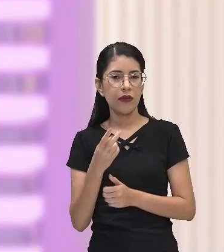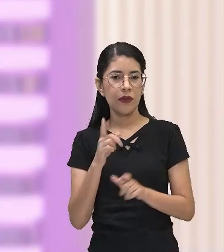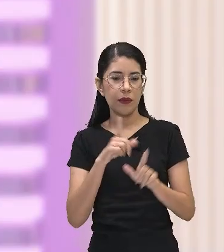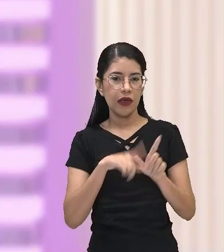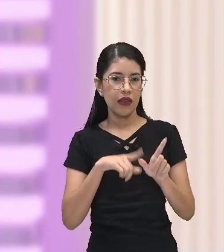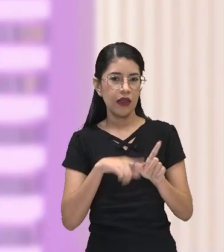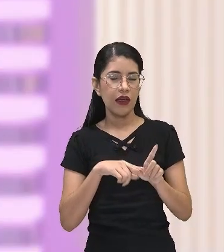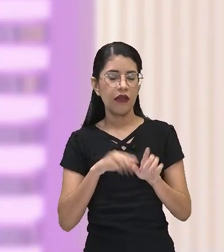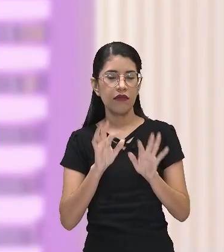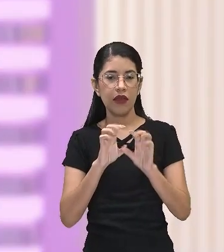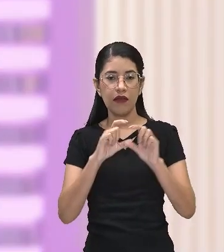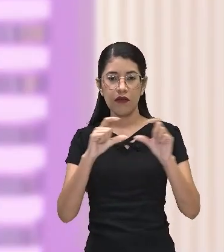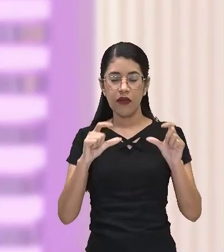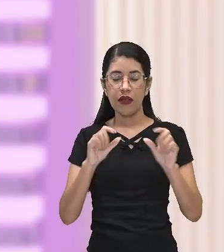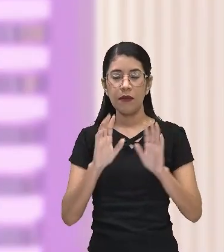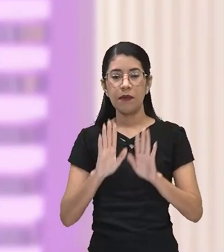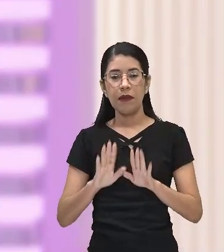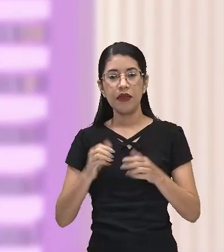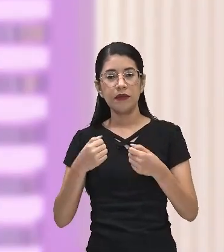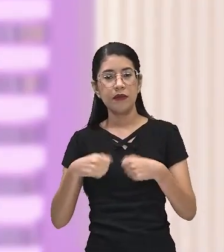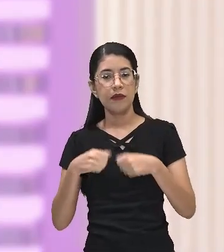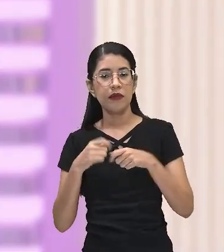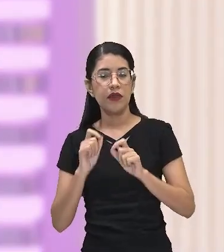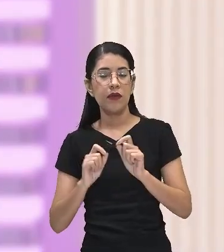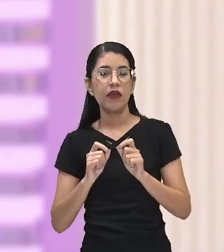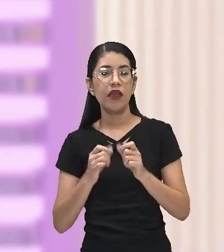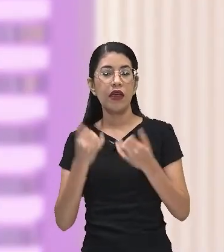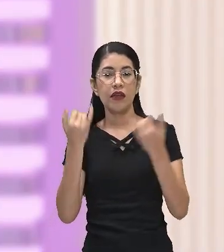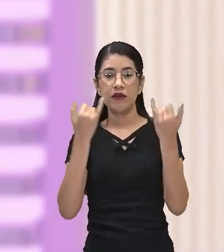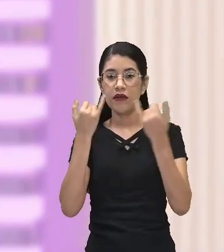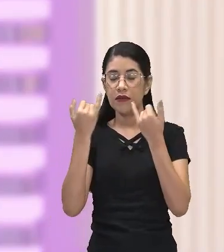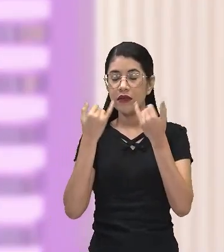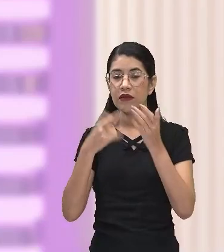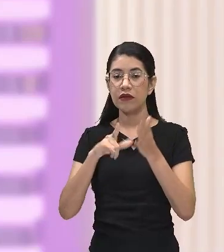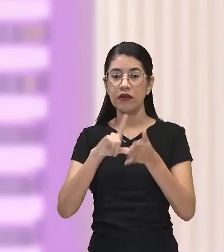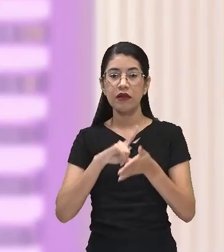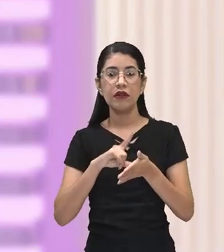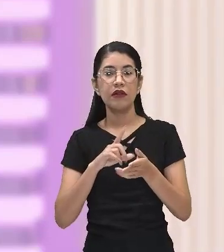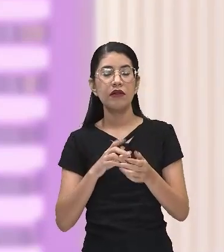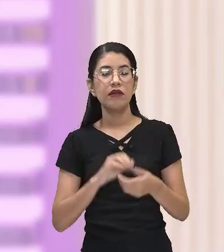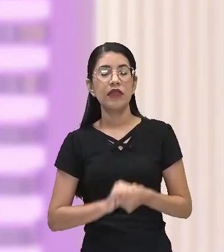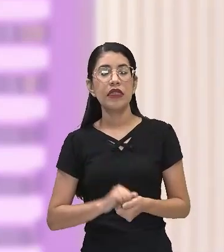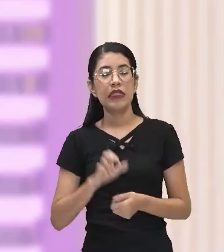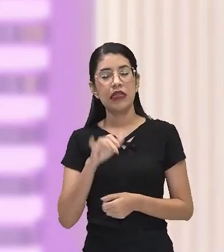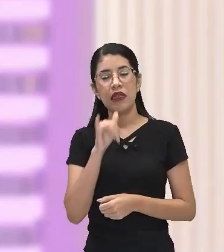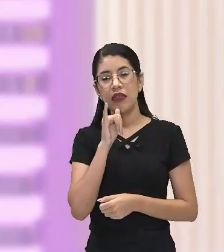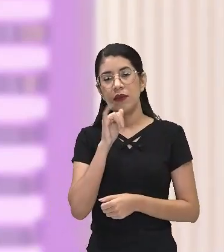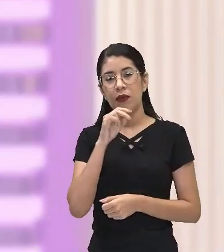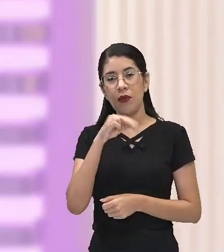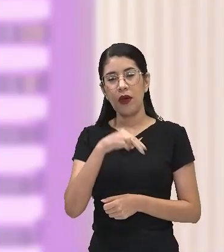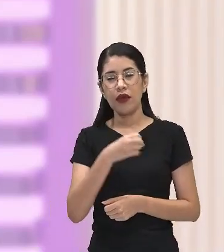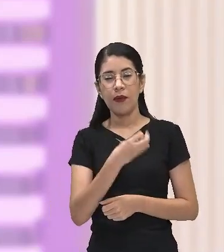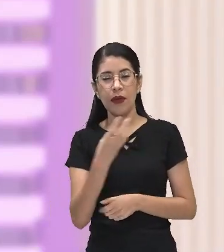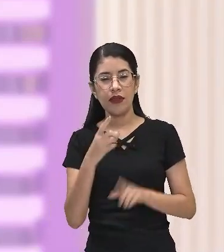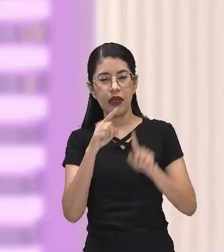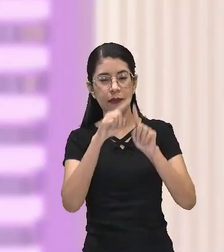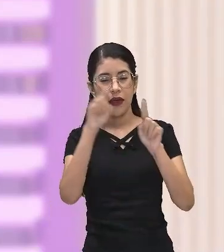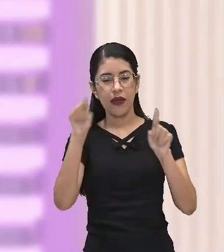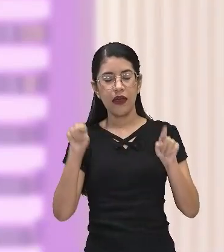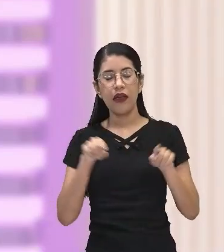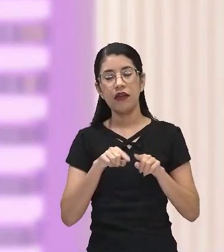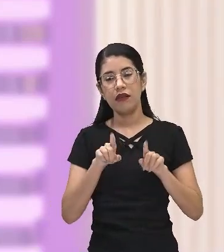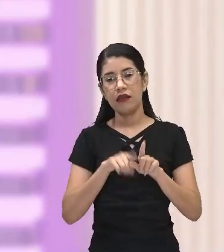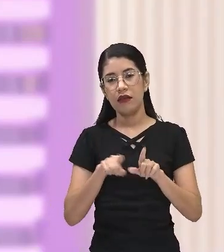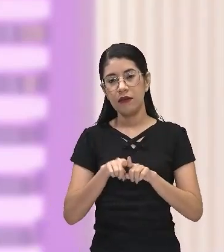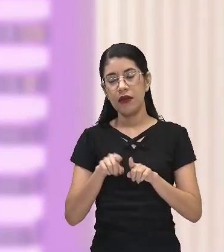da nossa fórmula. Basta você ter, claro, aquelas informações. Se você tem ali o N, que é o número de lado, você já sabe o que é. O L, a